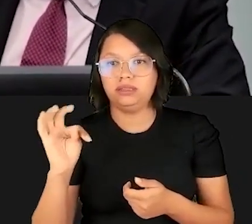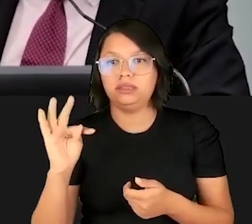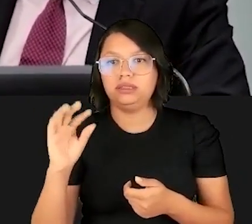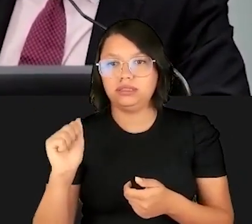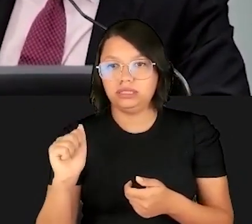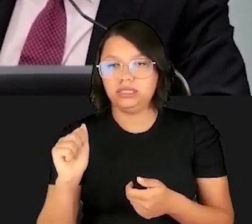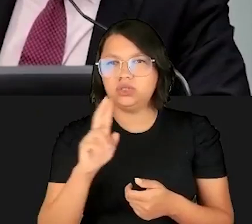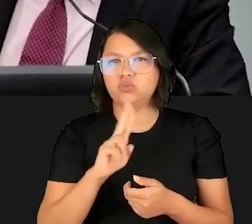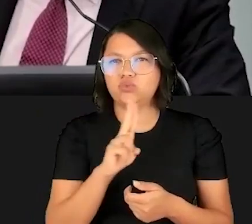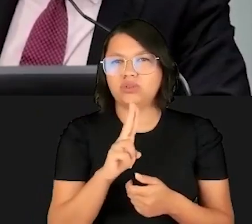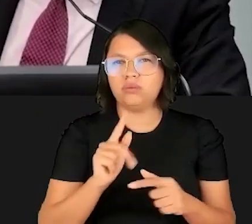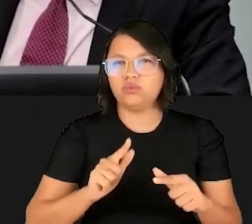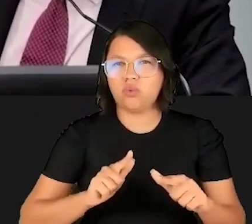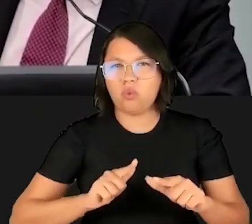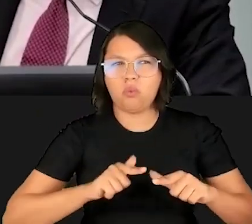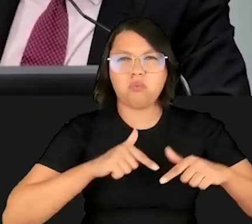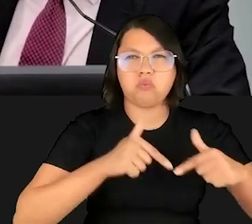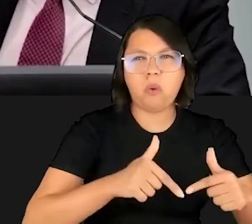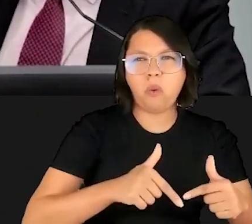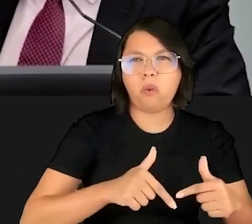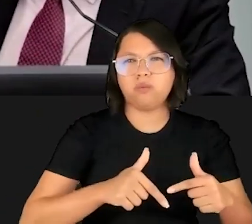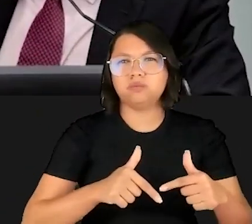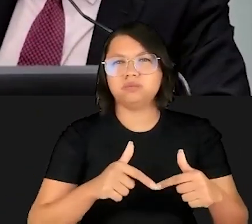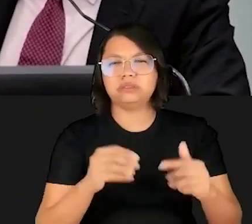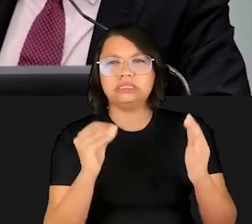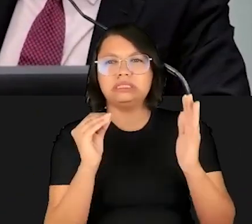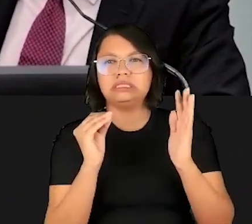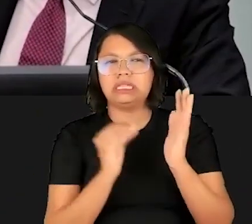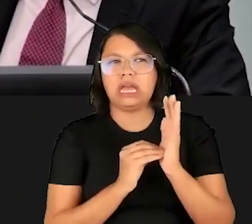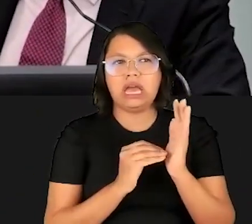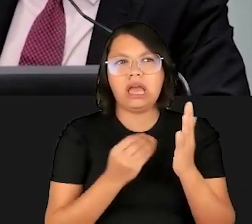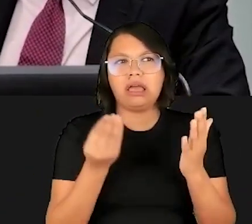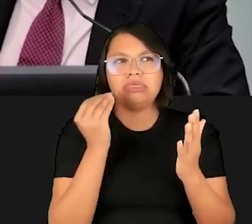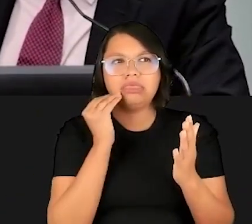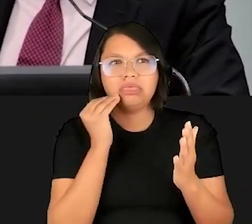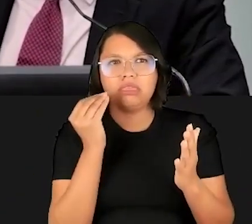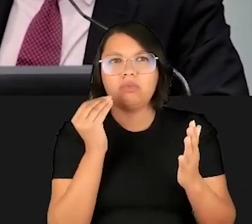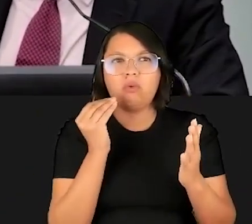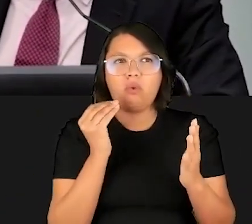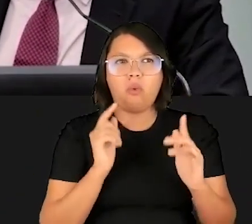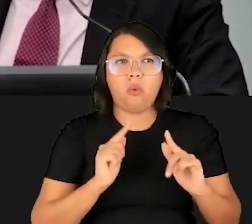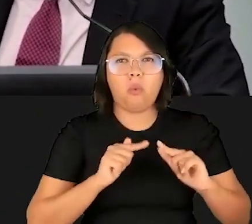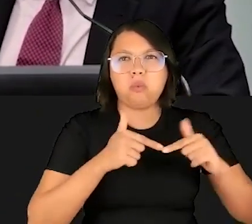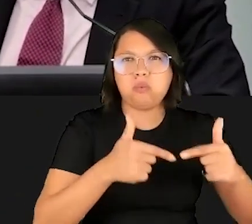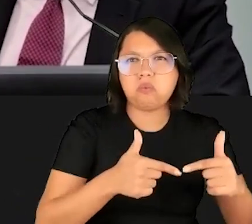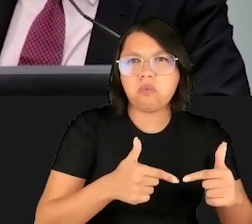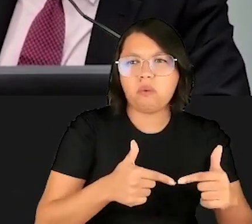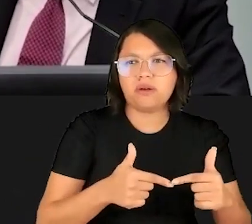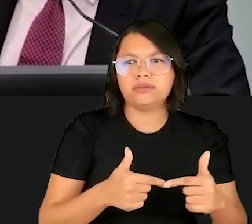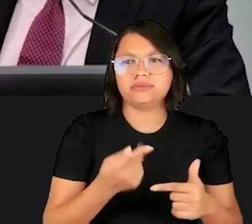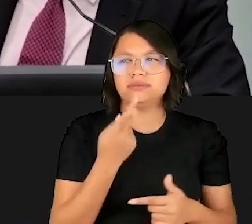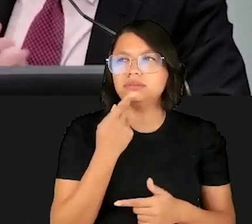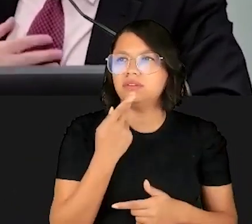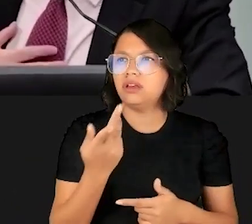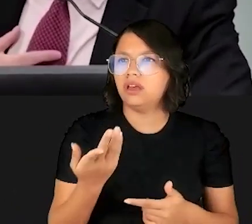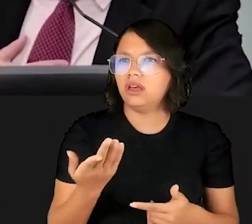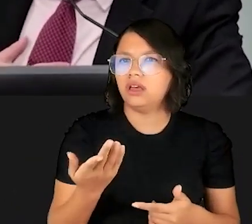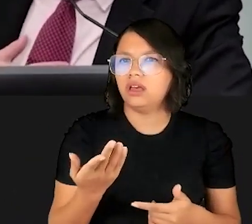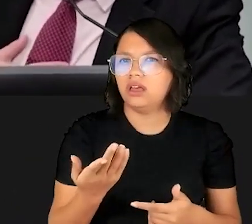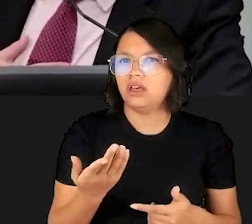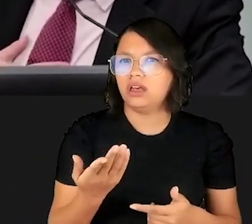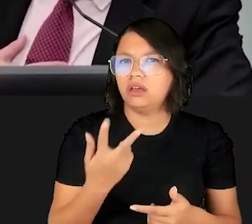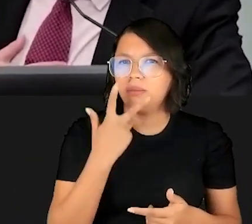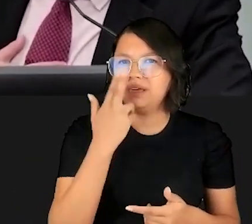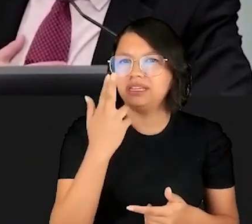etc. Essa linguagem belicista tem um efeito colateral. Alguns pacientes de câncer reclamam que ficam assim, olha, se eu não fizer o tratamento, parece que eu